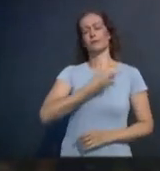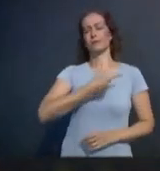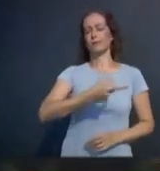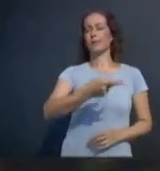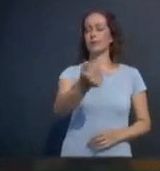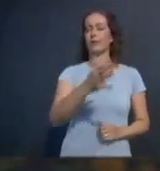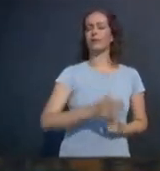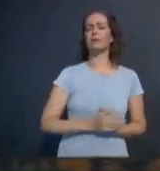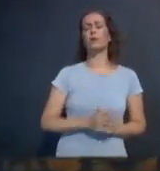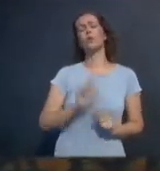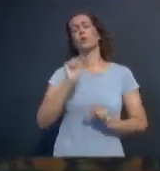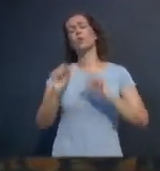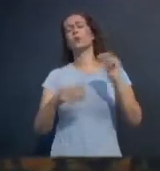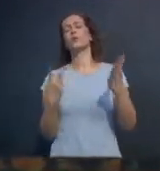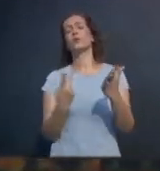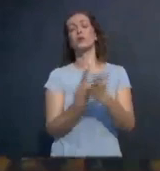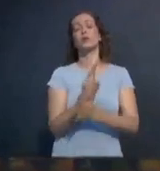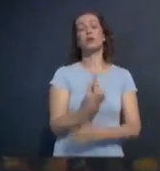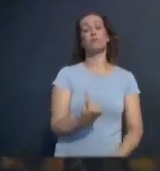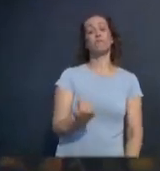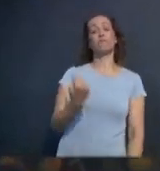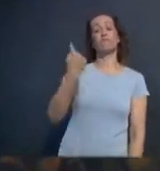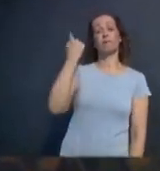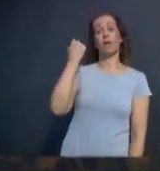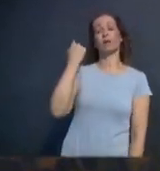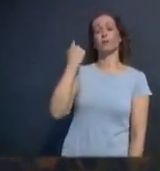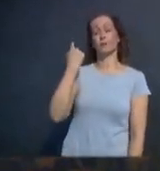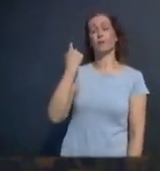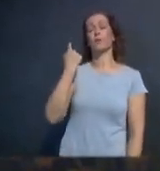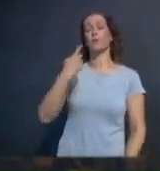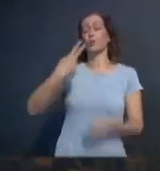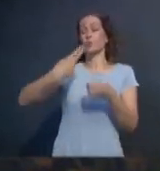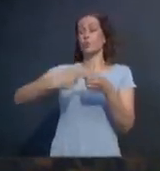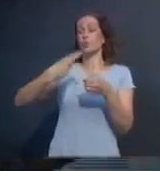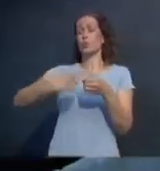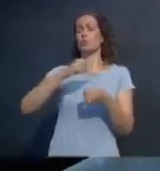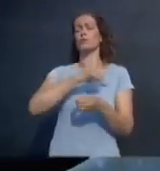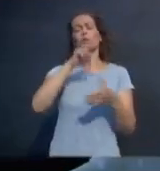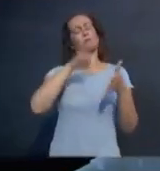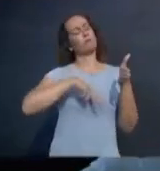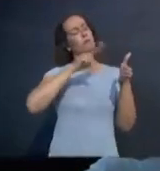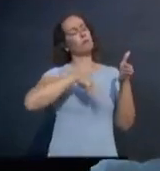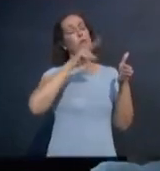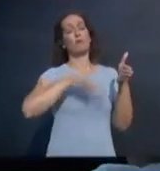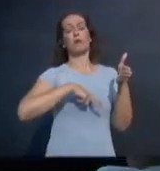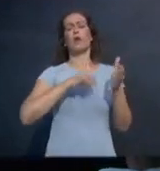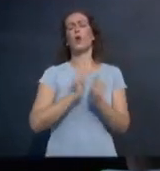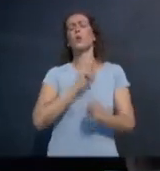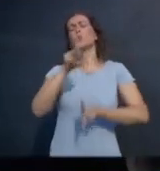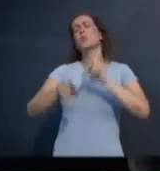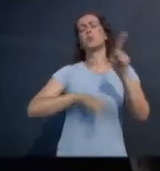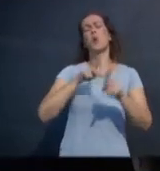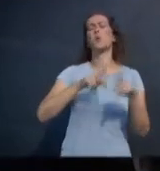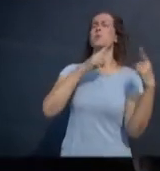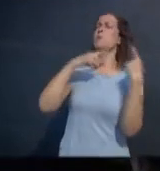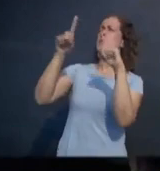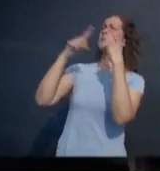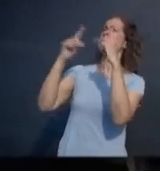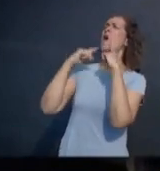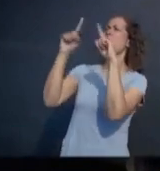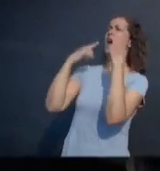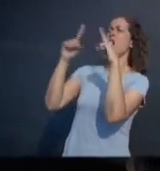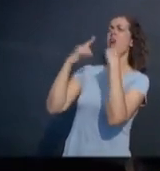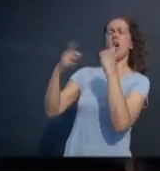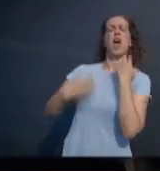aquele episódio, lá no livro de Números, você lê bem direitinho, o povo tinha murmurado contra Deus, ficou